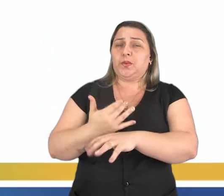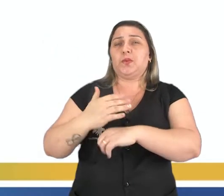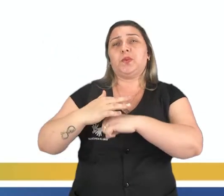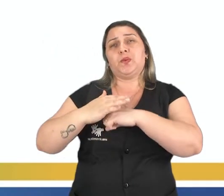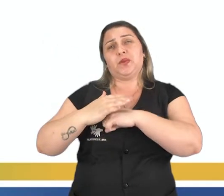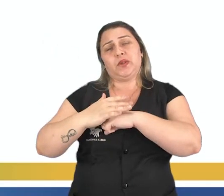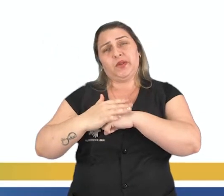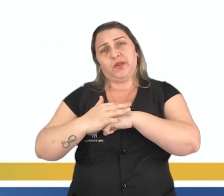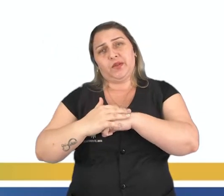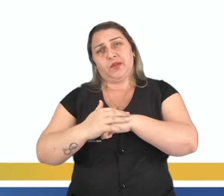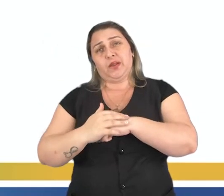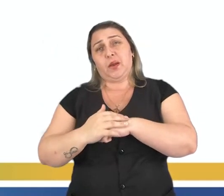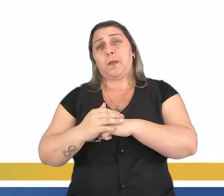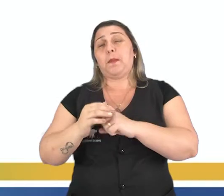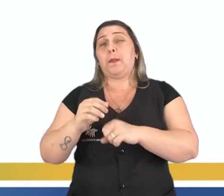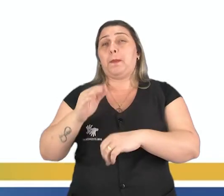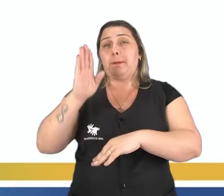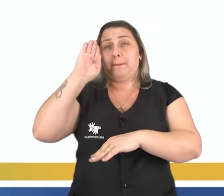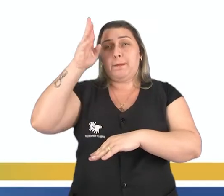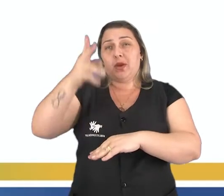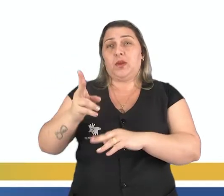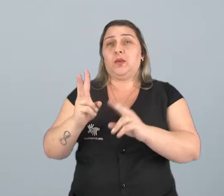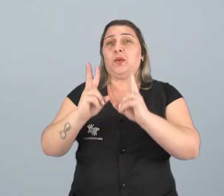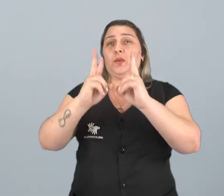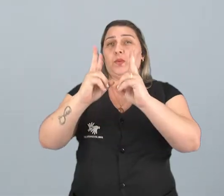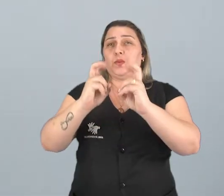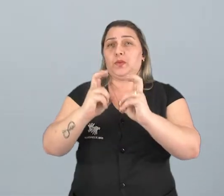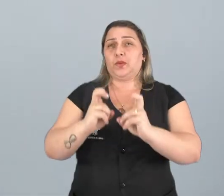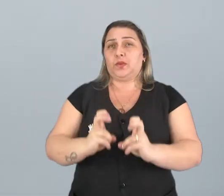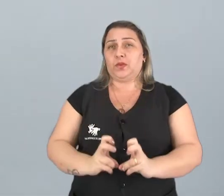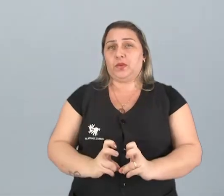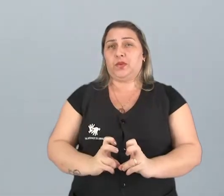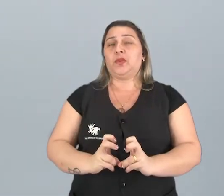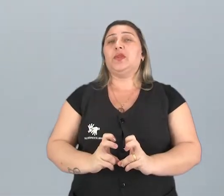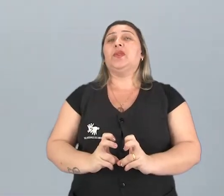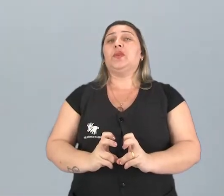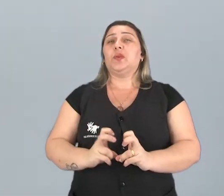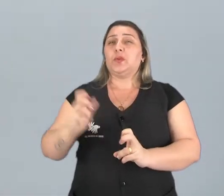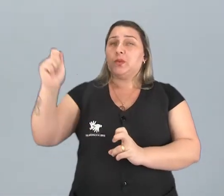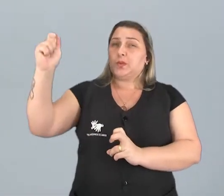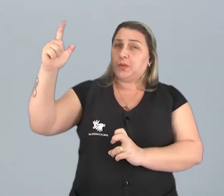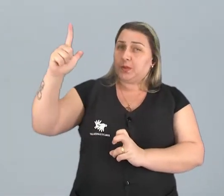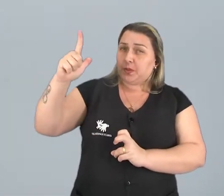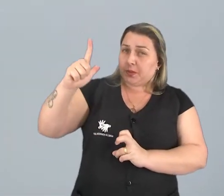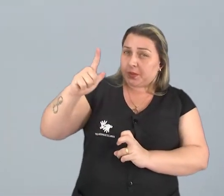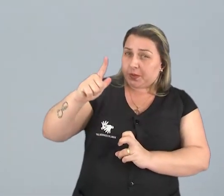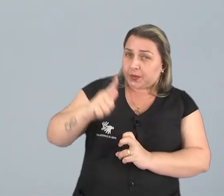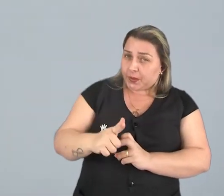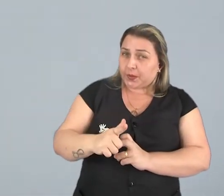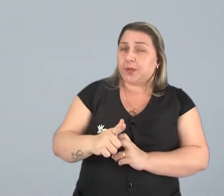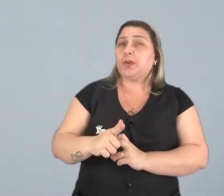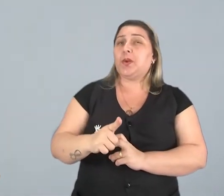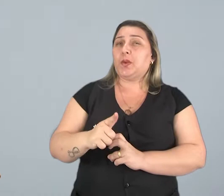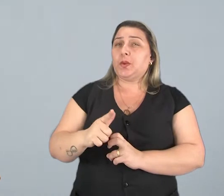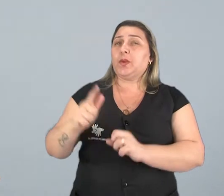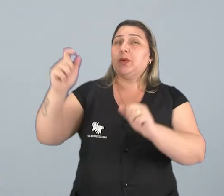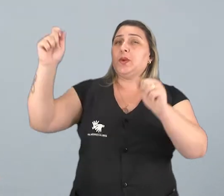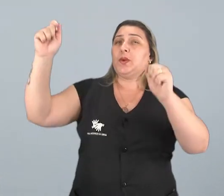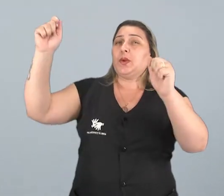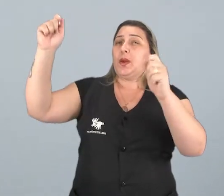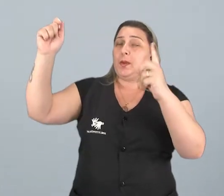doenças, principalmente cânceres. Então, se nós ficarmos expostos de uma forma excessiva a essa